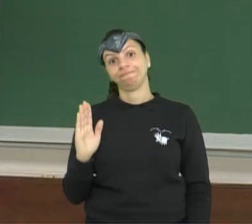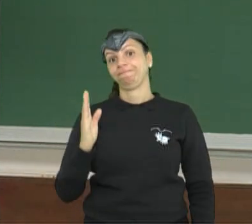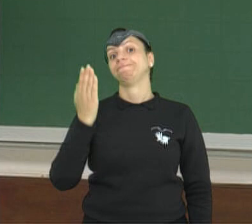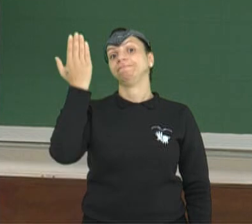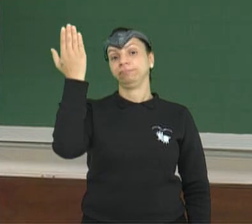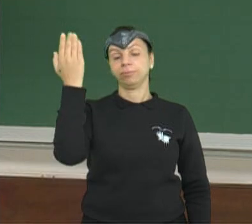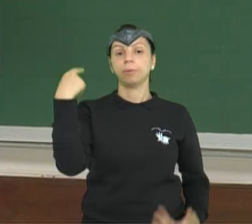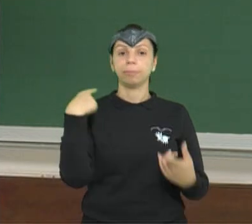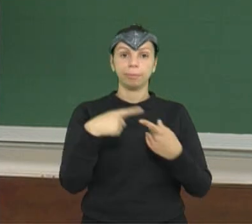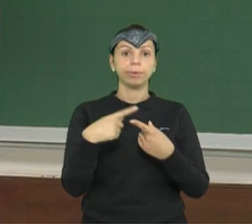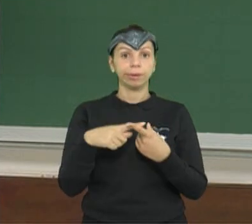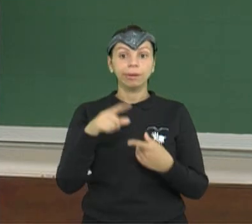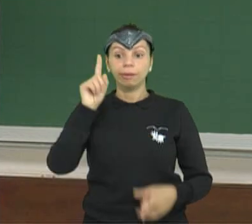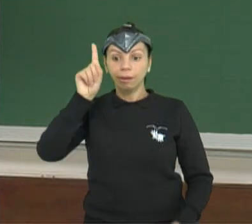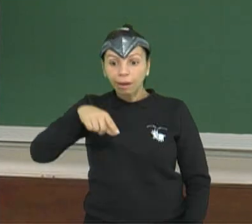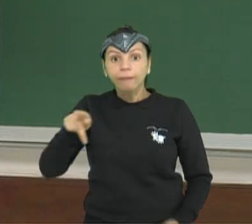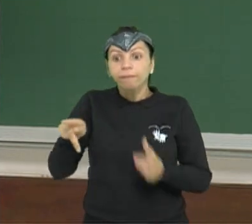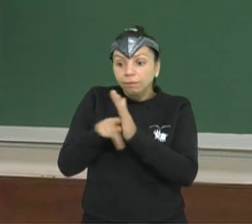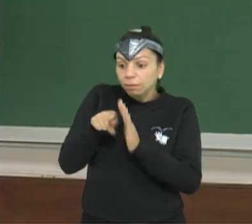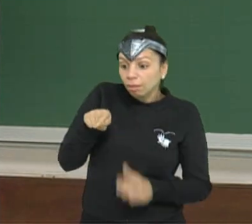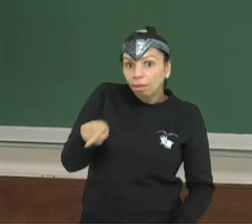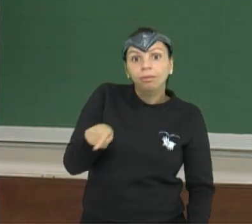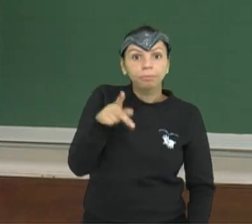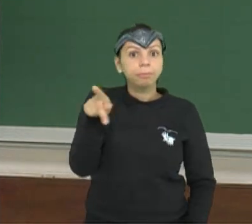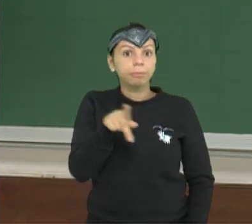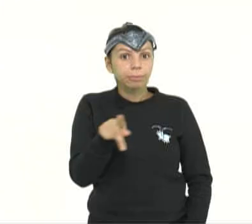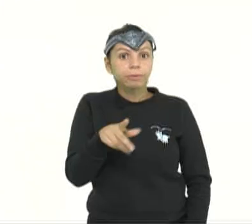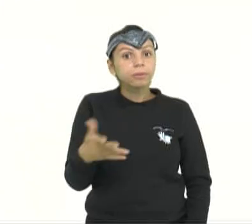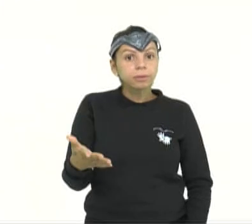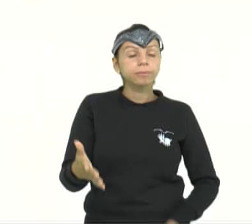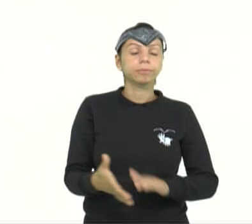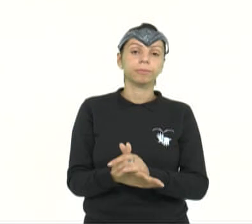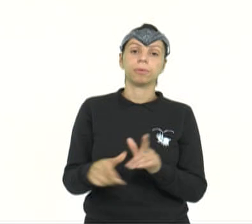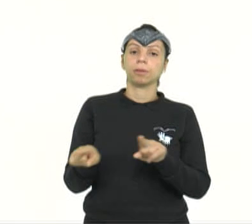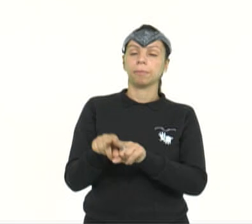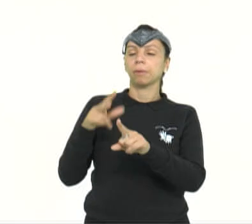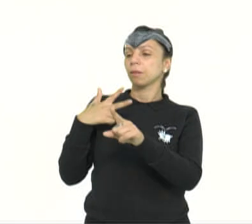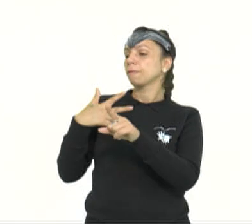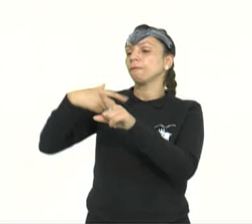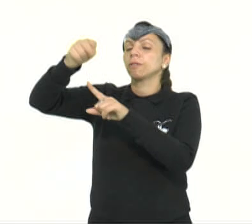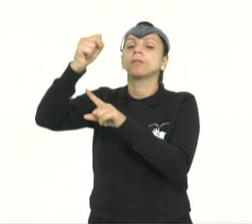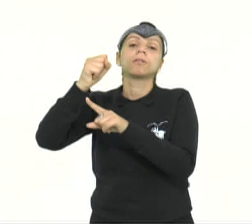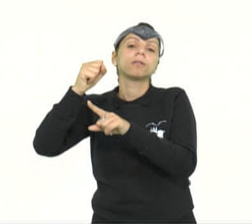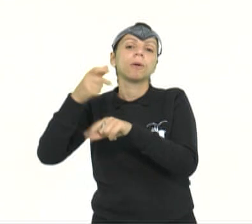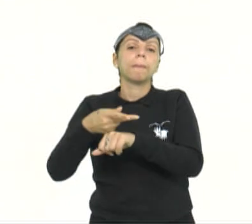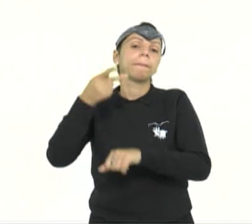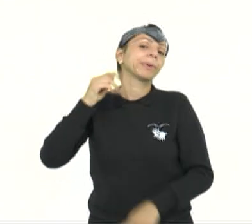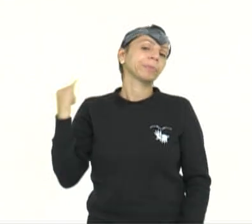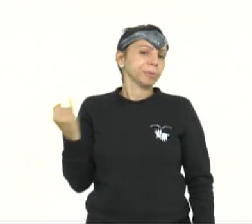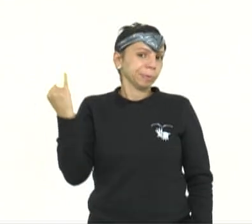False. A gente viu que ele é professor, né? Ele ganhou prêmios importantes?